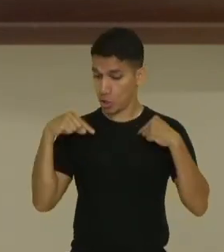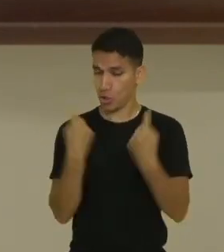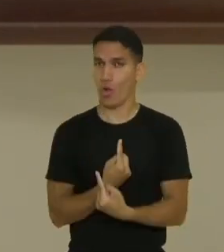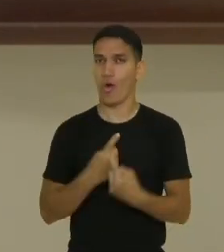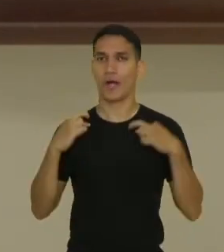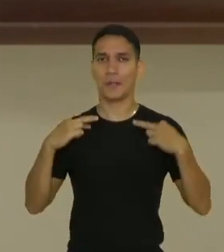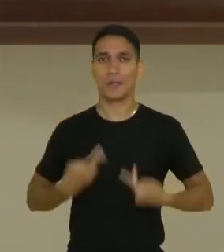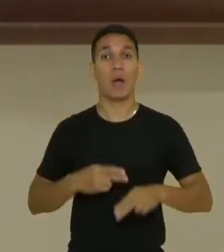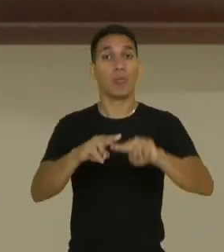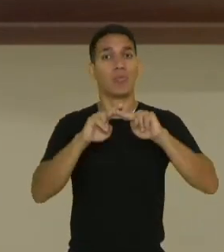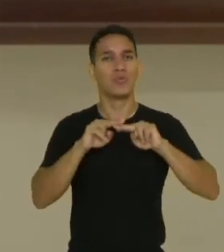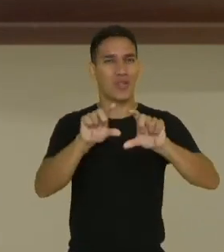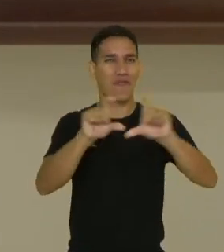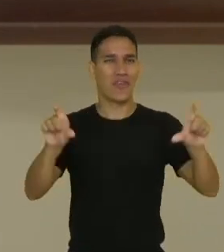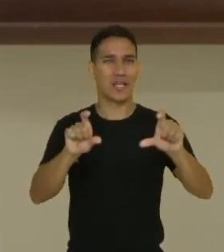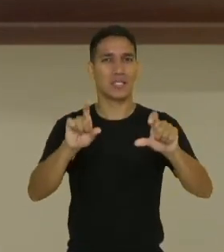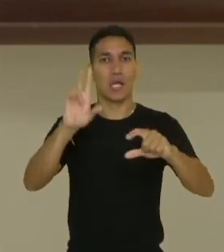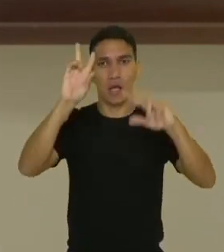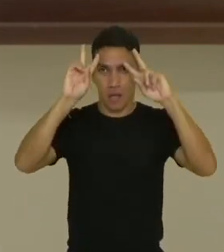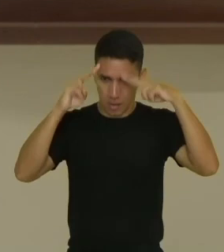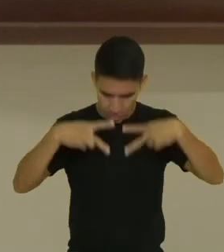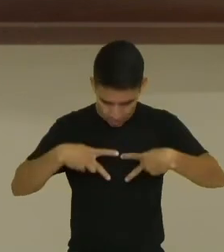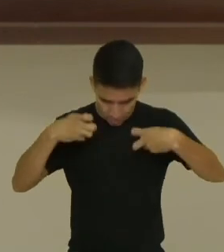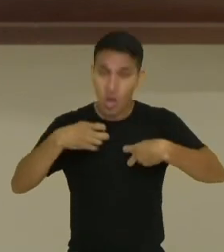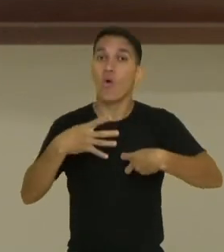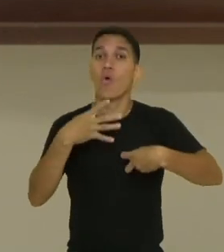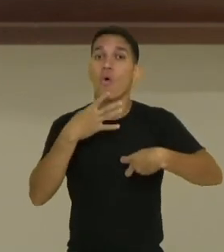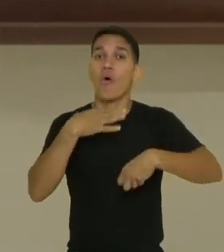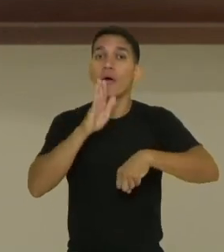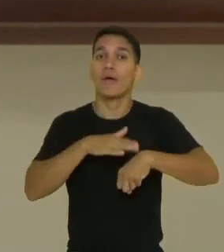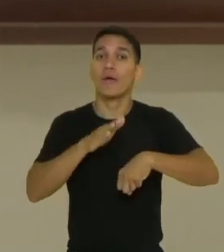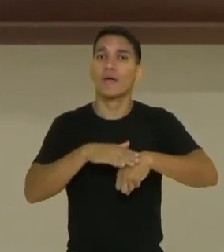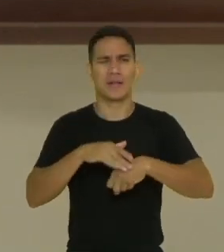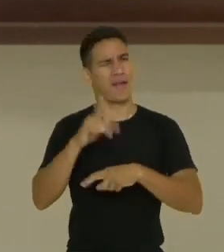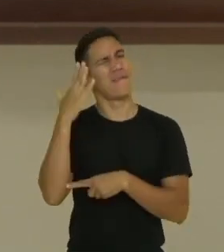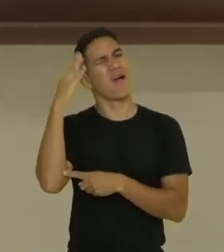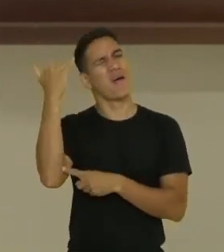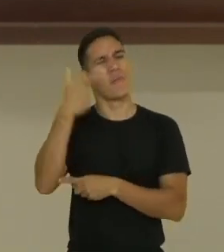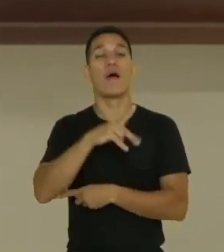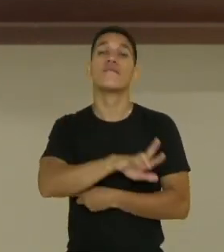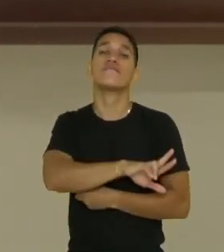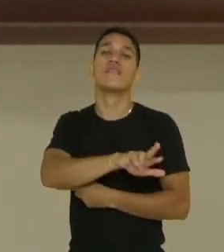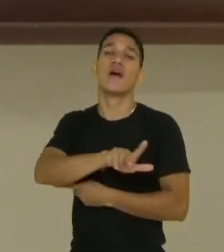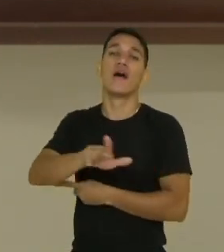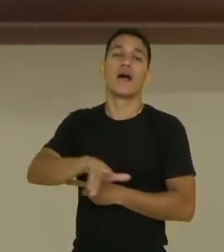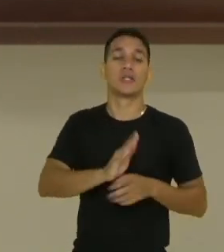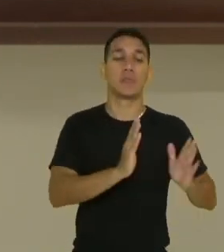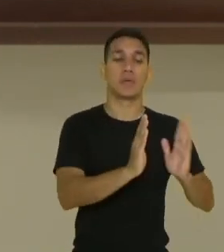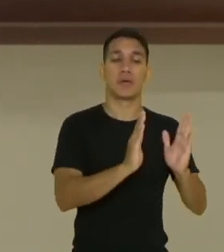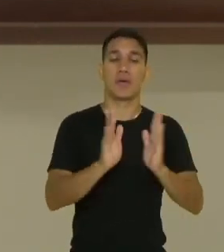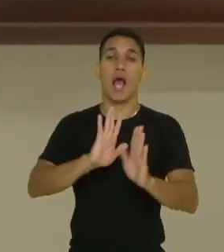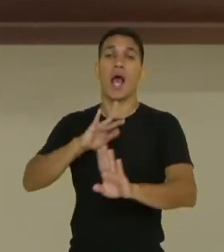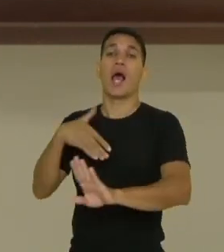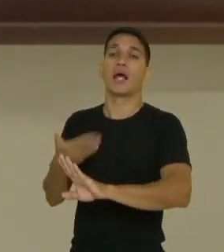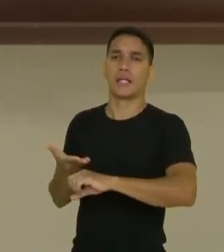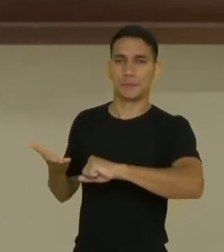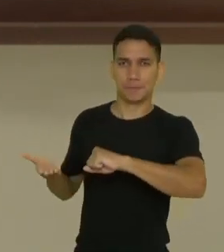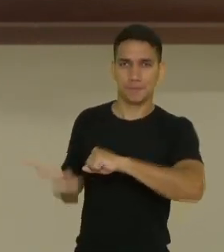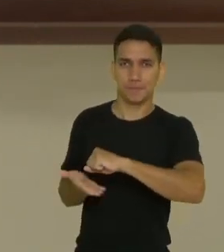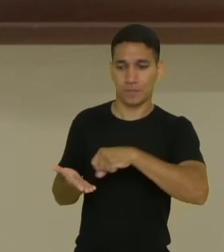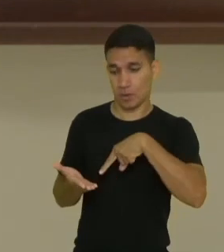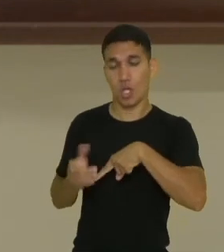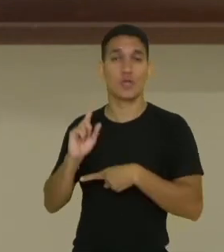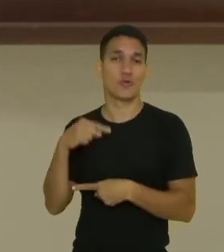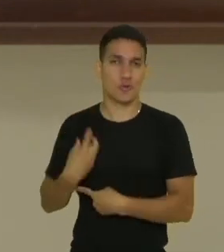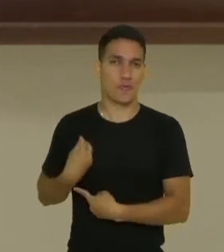do conhece-te a ti mesmo, tão famosa, né? E vários períodos dentro da filosofia até o contemporâneo, que é o que nós